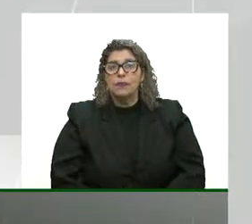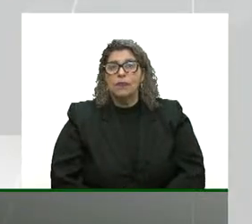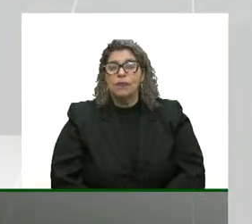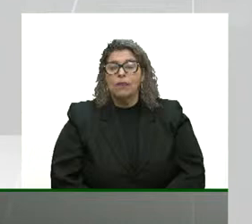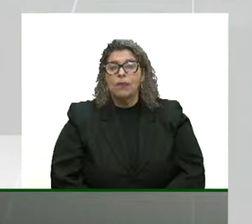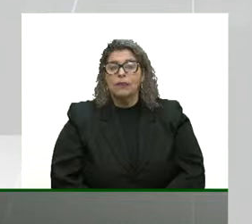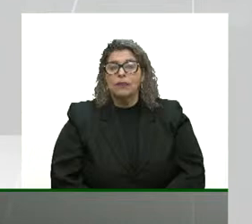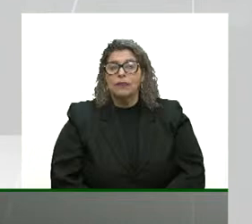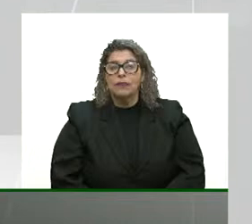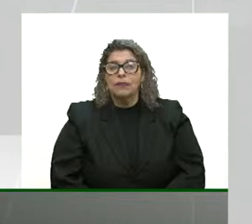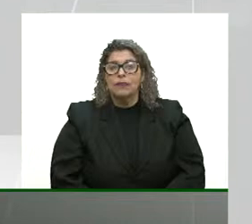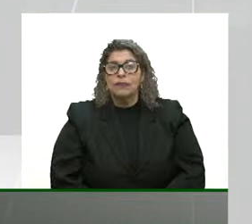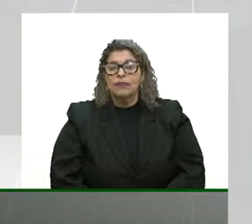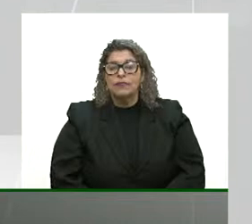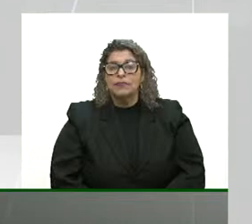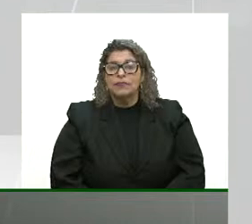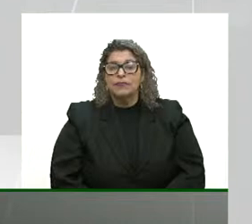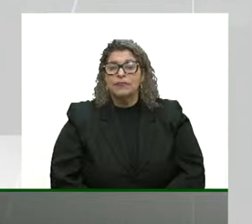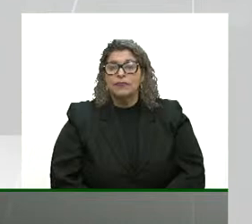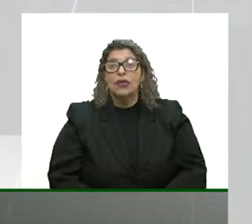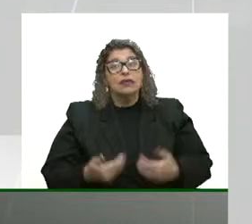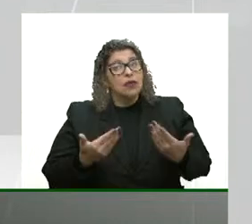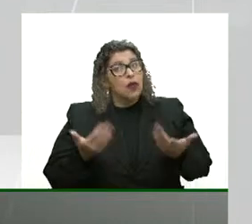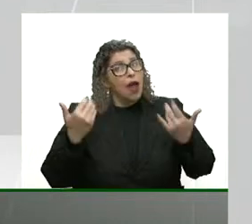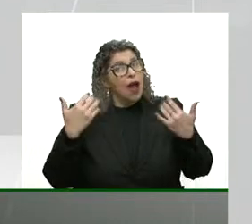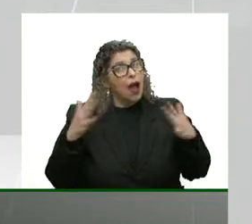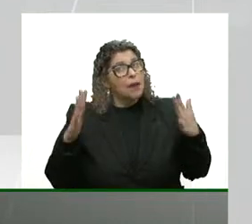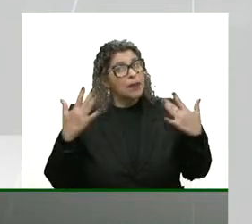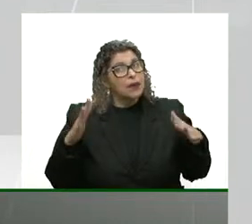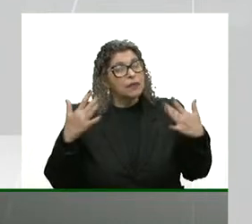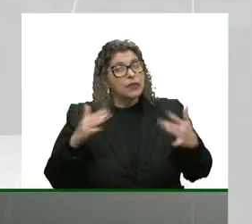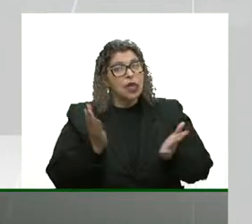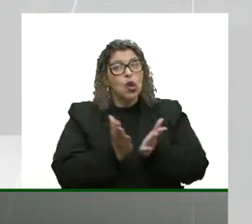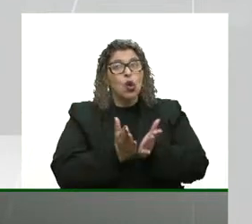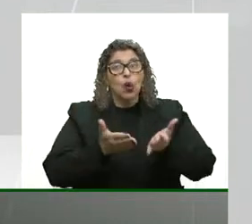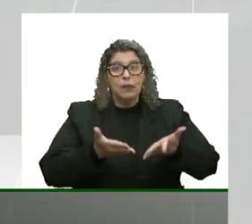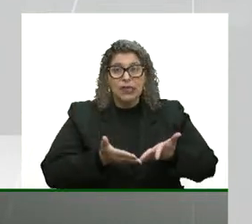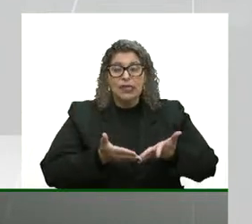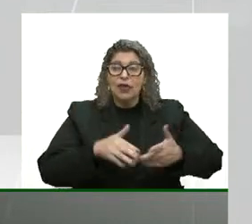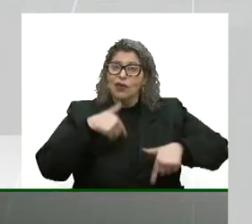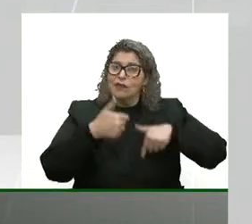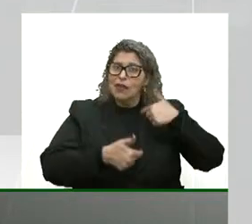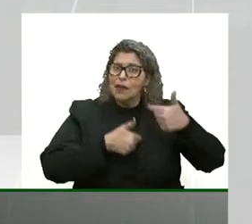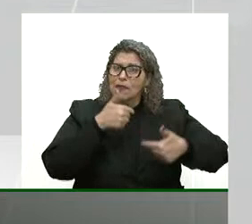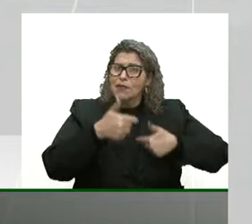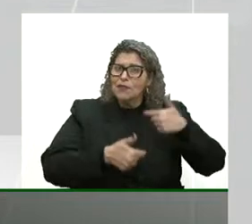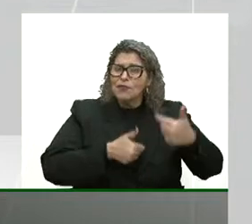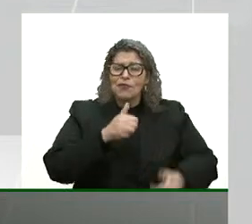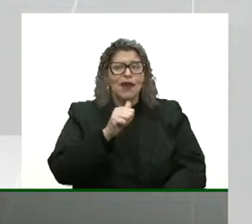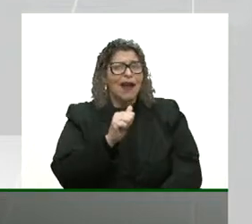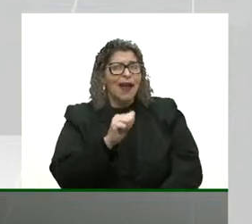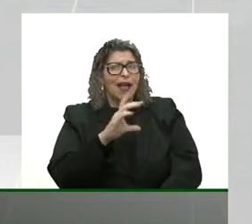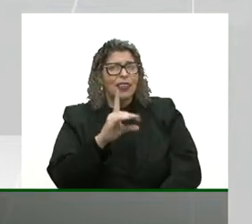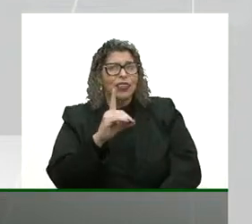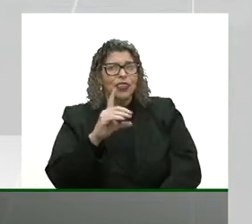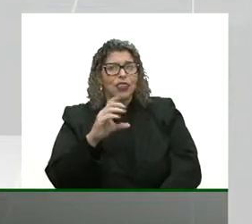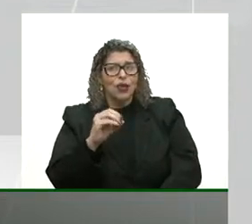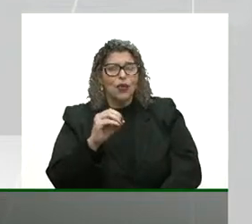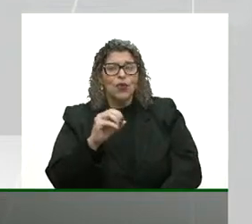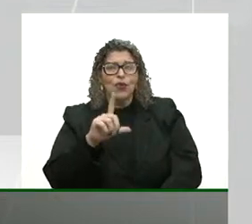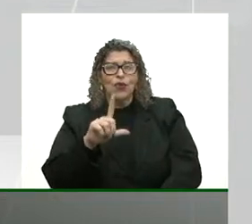Opa, então, gente, eu quero parabenizar a comissão que trabalhou, o deputado Adolfo, Melo, todos os